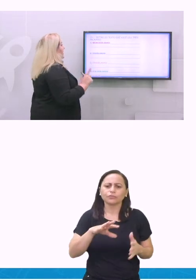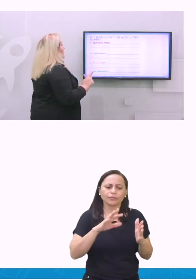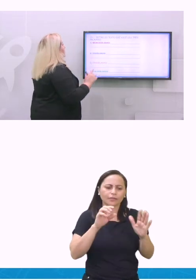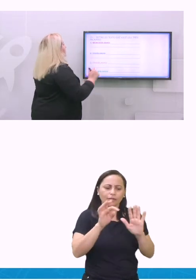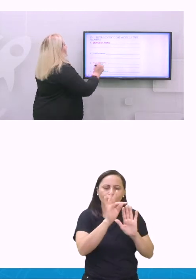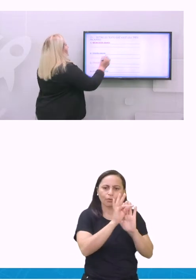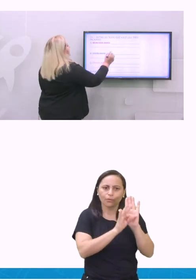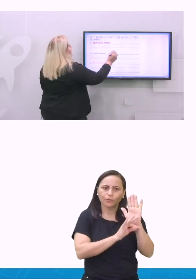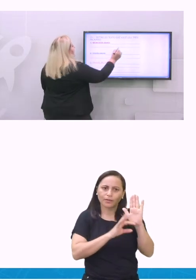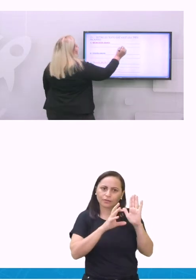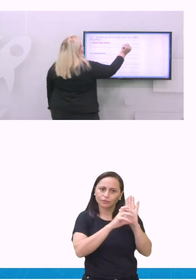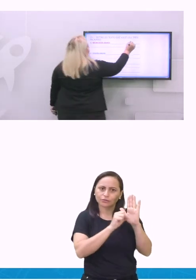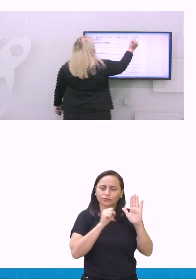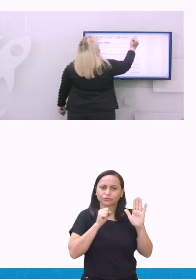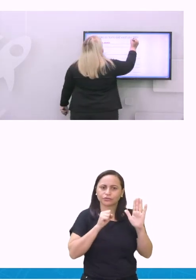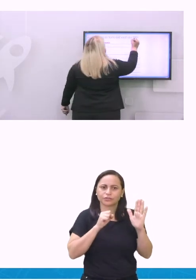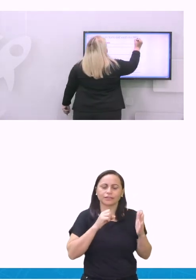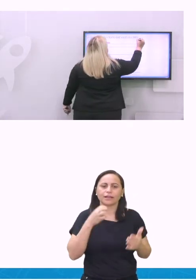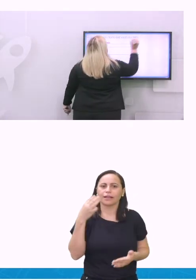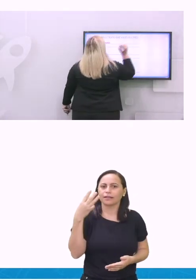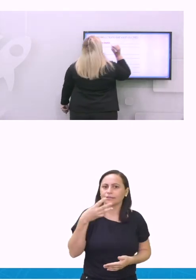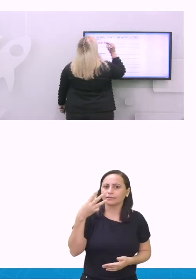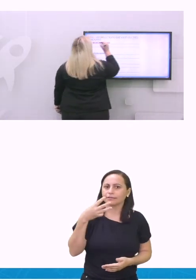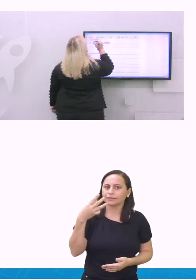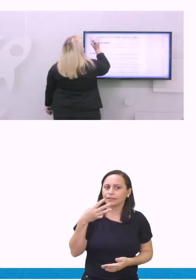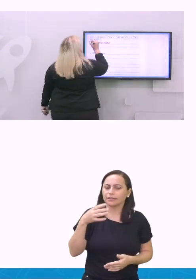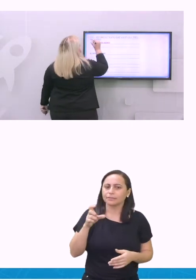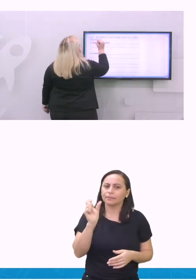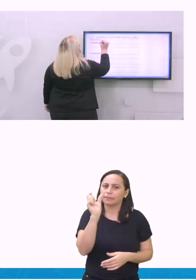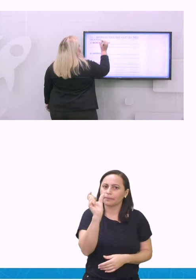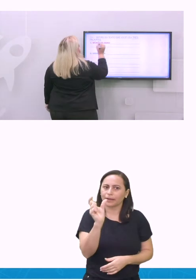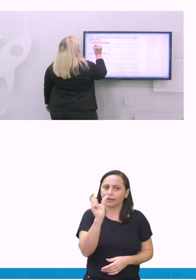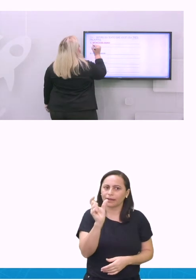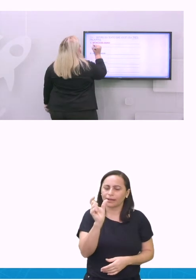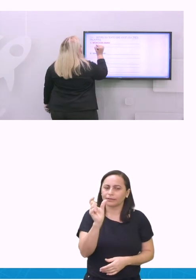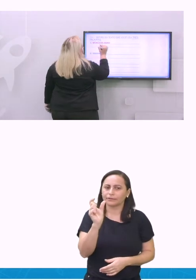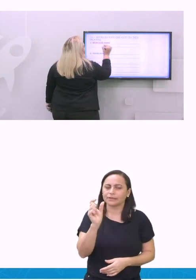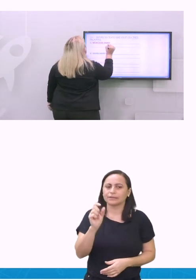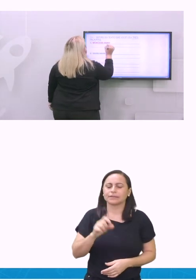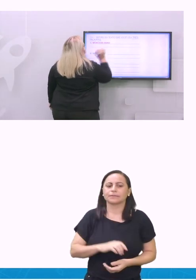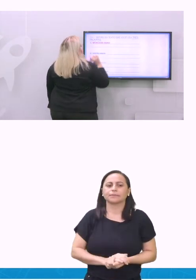você leu 3. Então, nós vamos tirar 3 palavras.